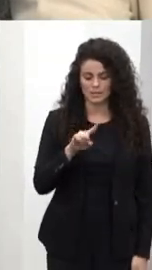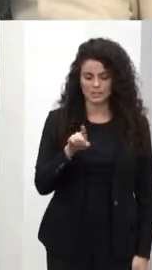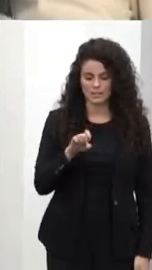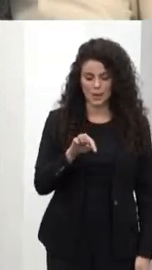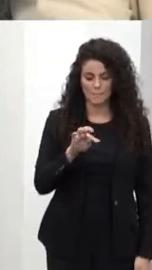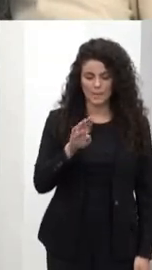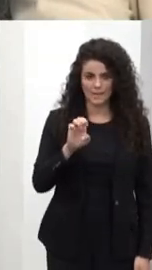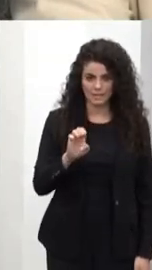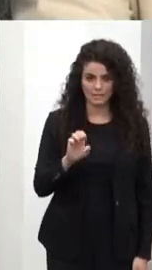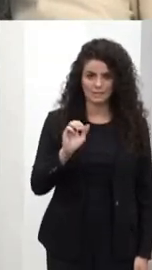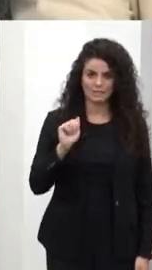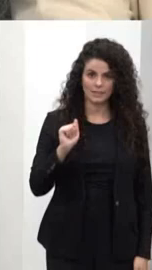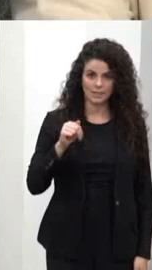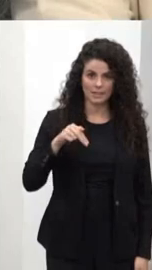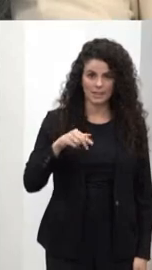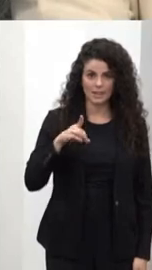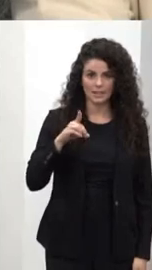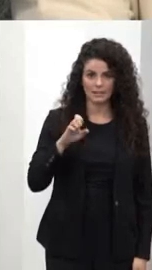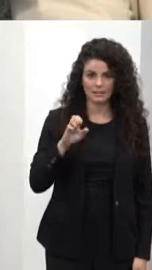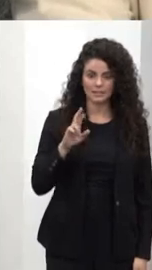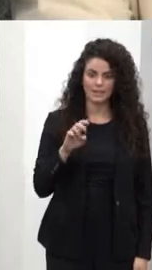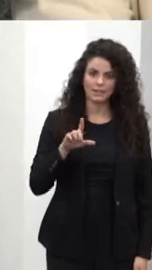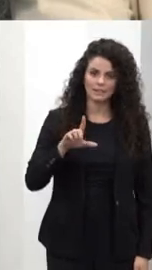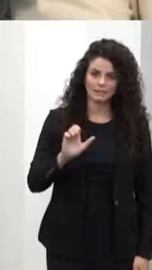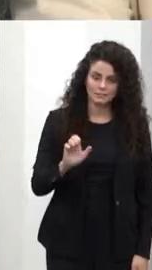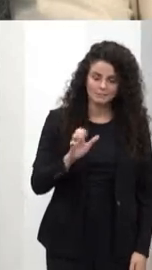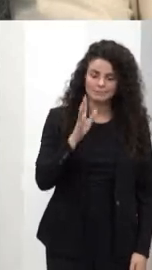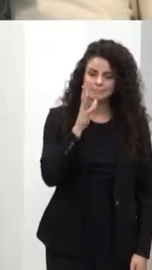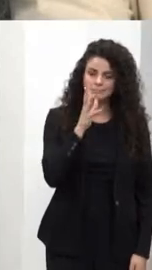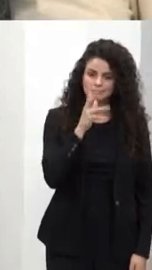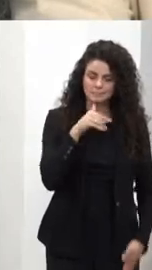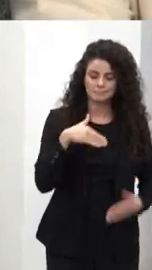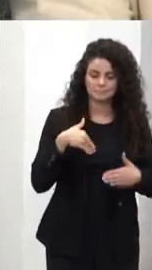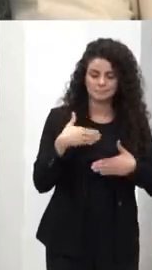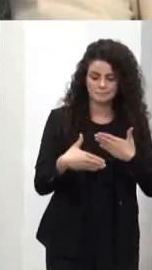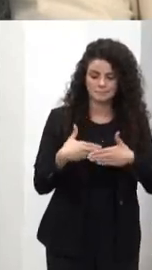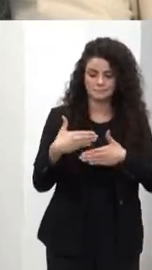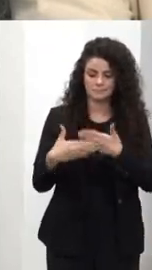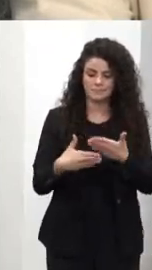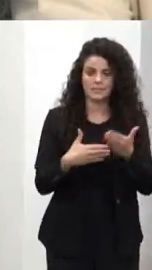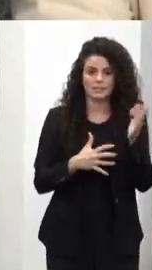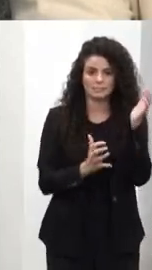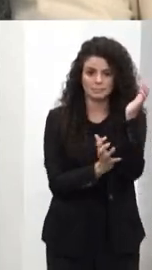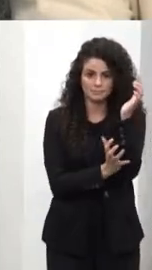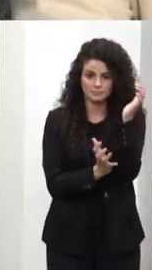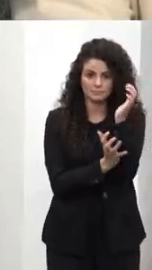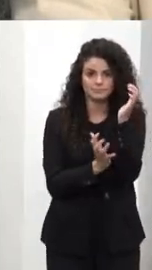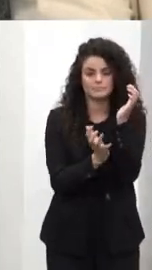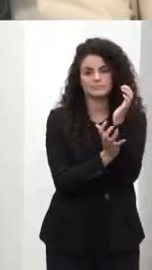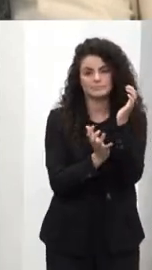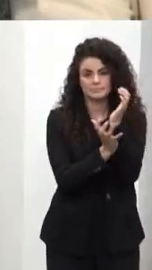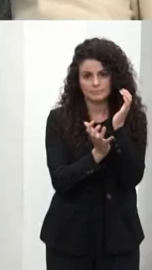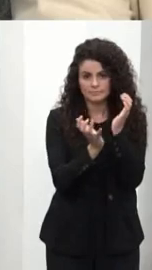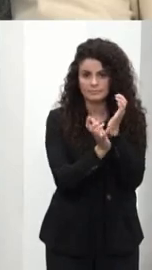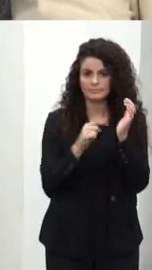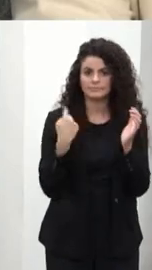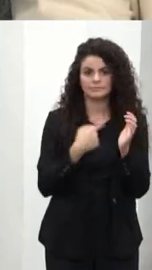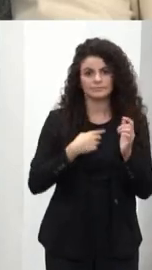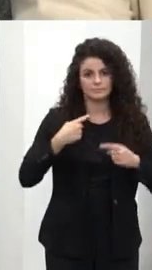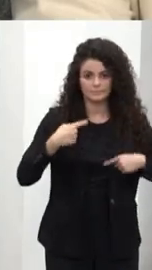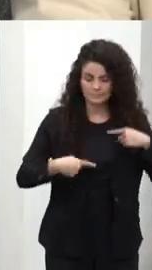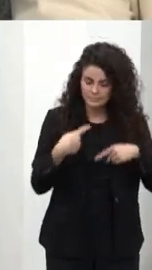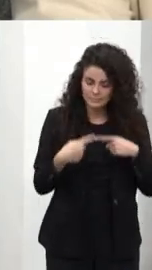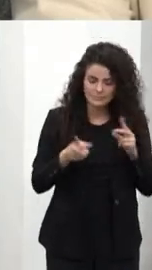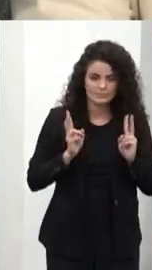demoram a sair corta recurso aquela história toda comissão sempre discutiu isso e